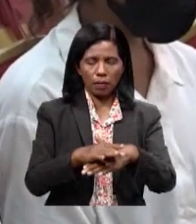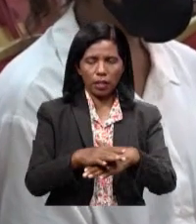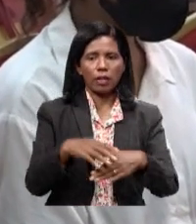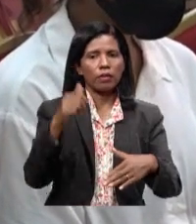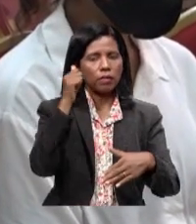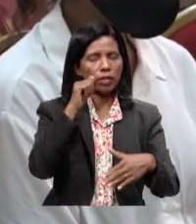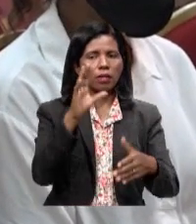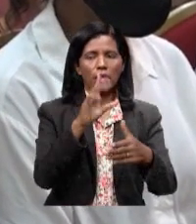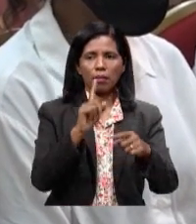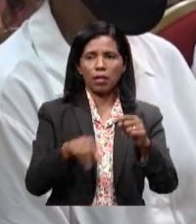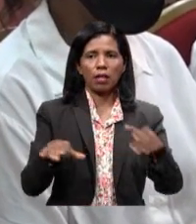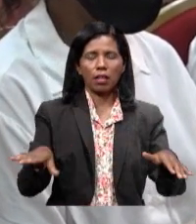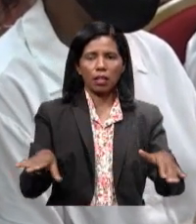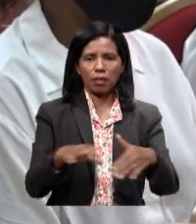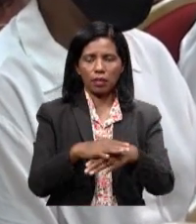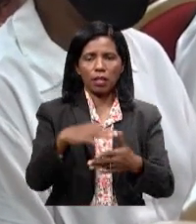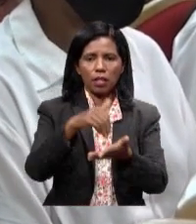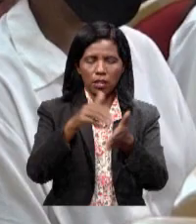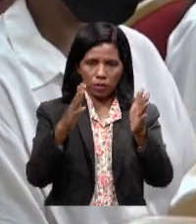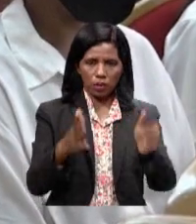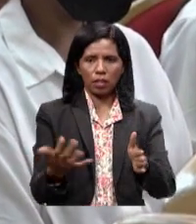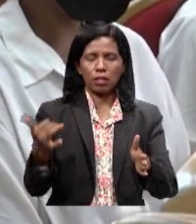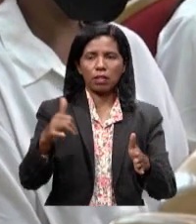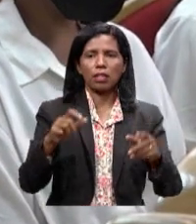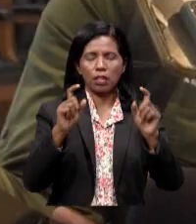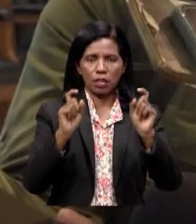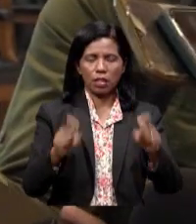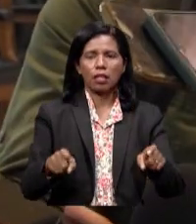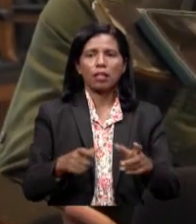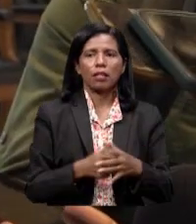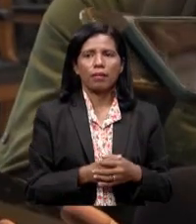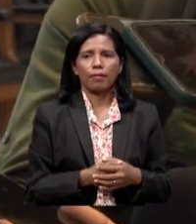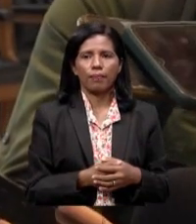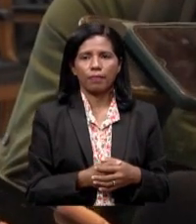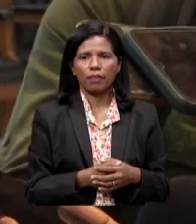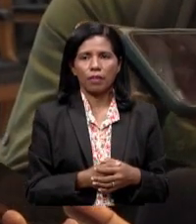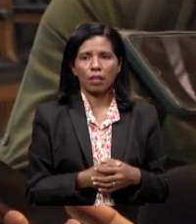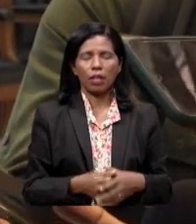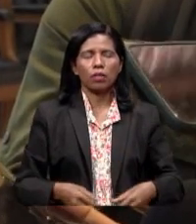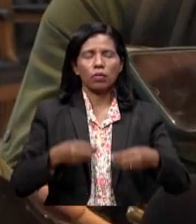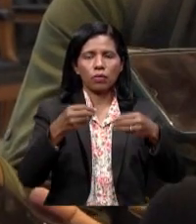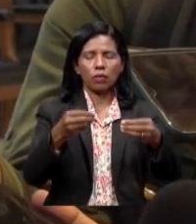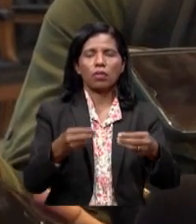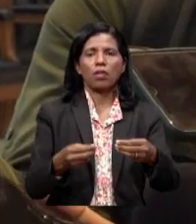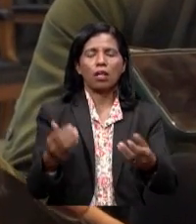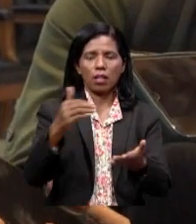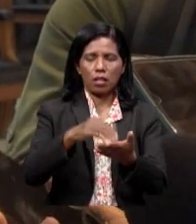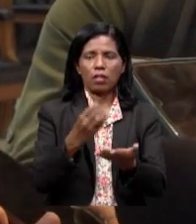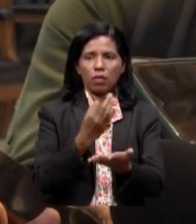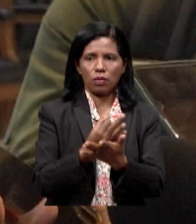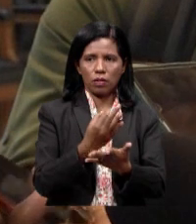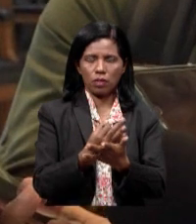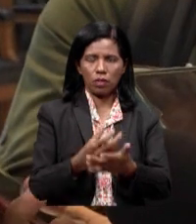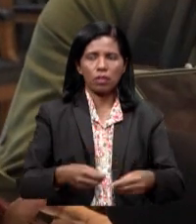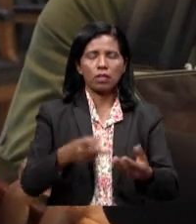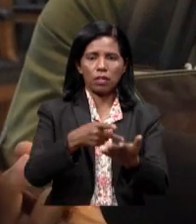que acontece, estudante sira, e é obrigatório, a tu fofila fale, ossa, né? A tu fofila